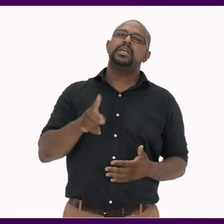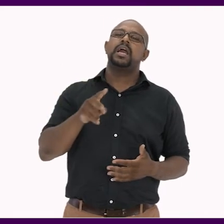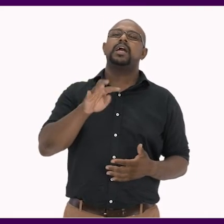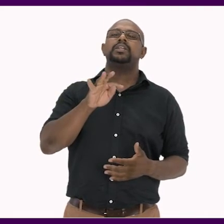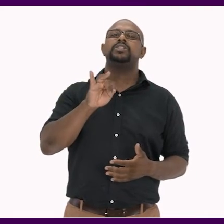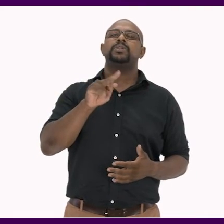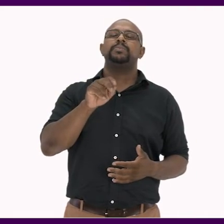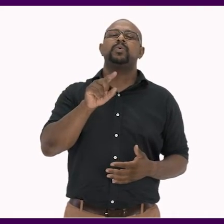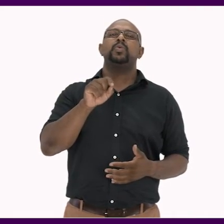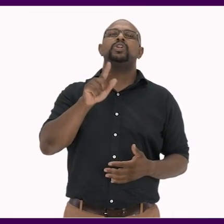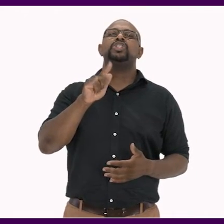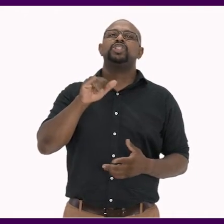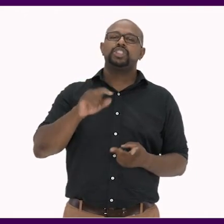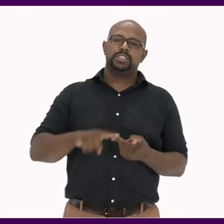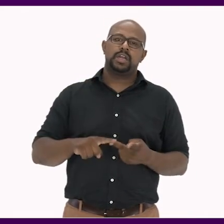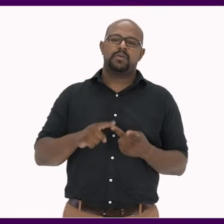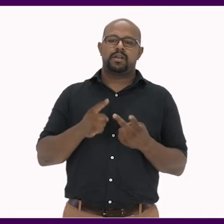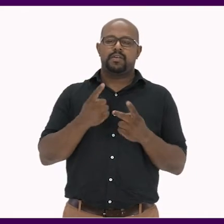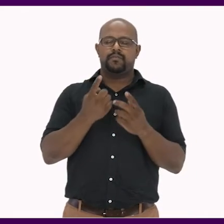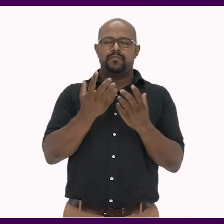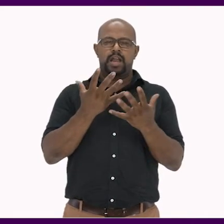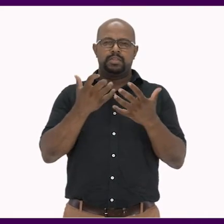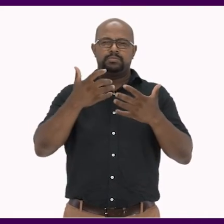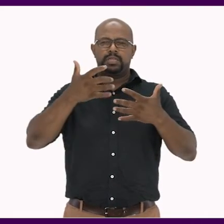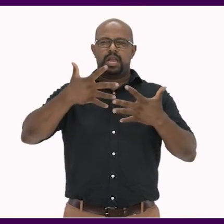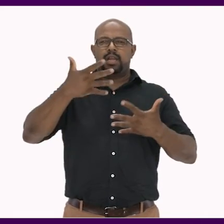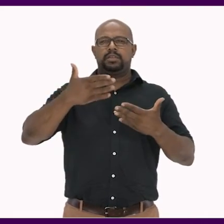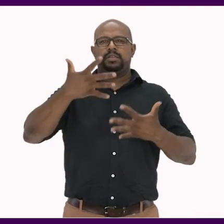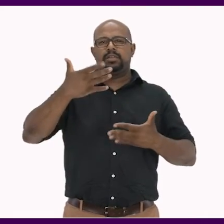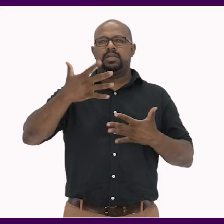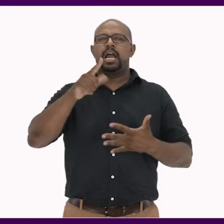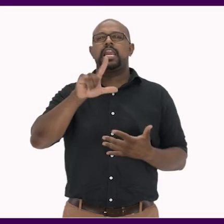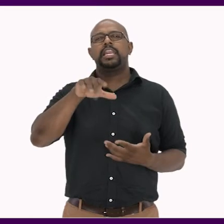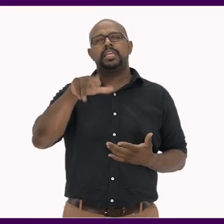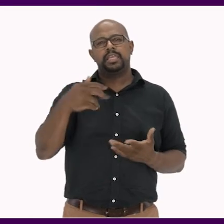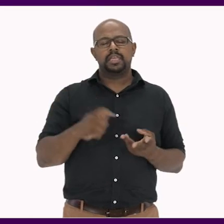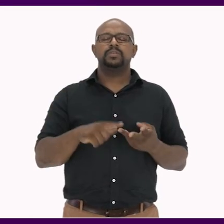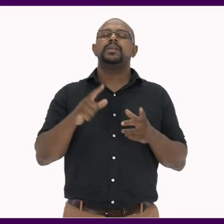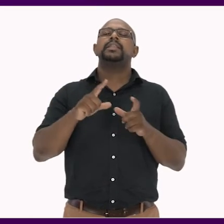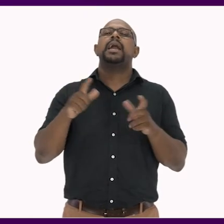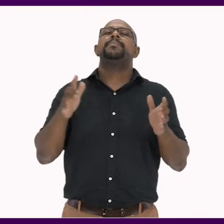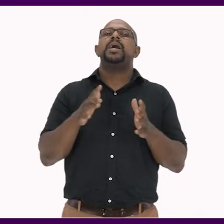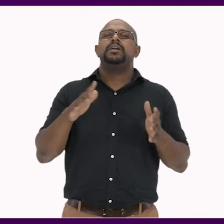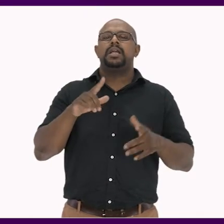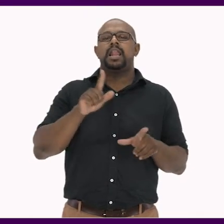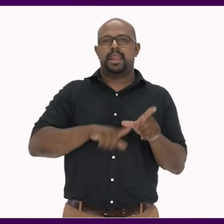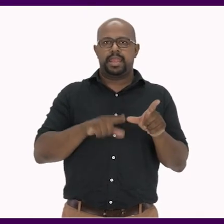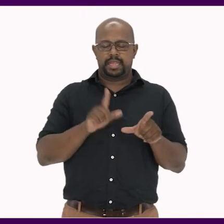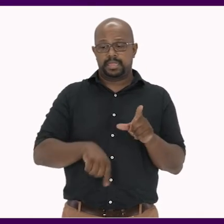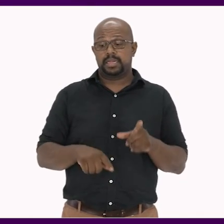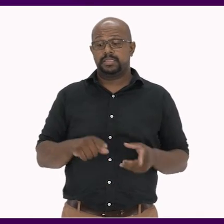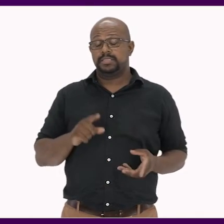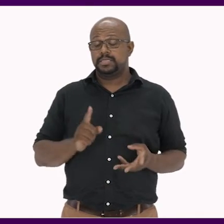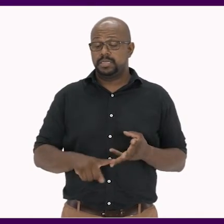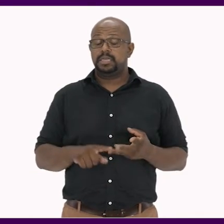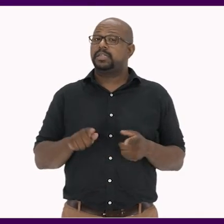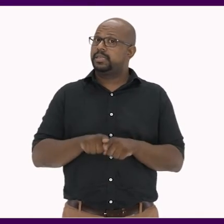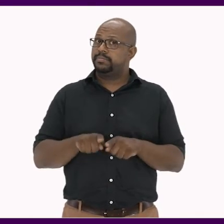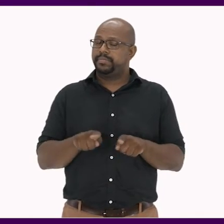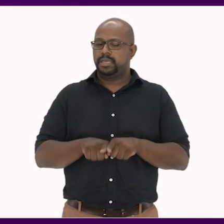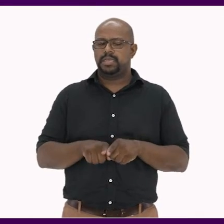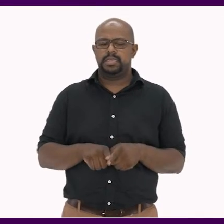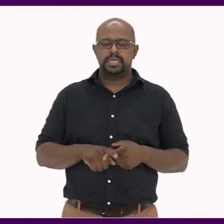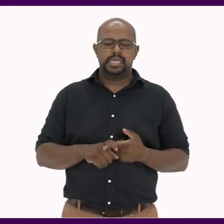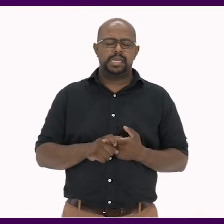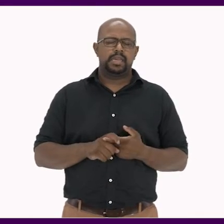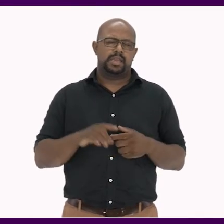a própria tipologia, o afastamento entre as linhas, o tamanho das letras, né? E